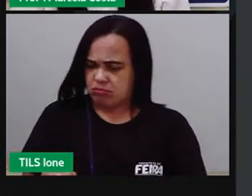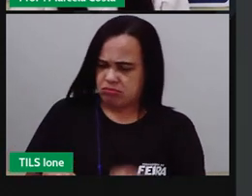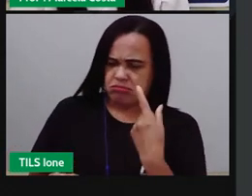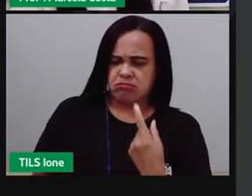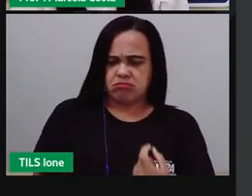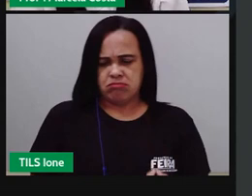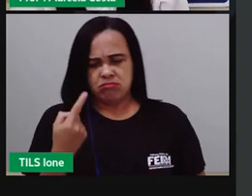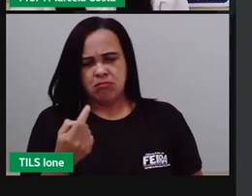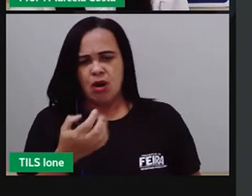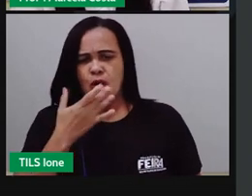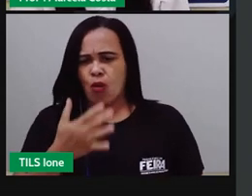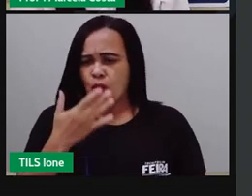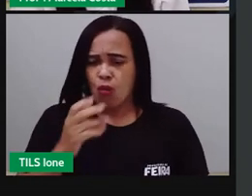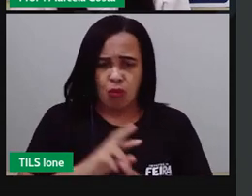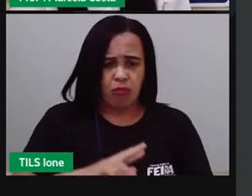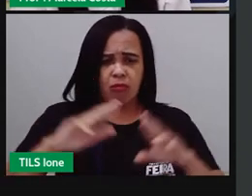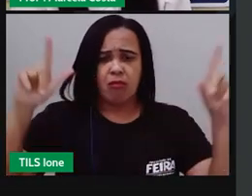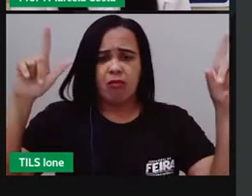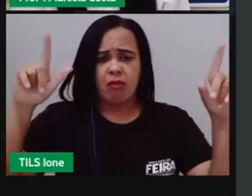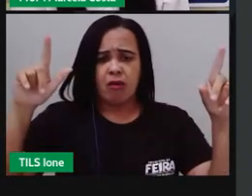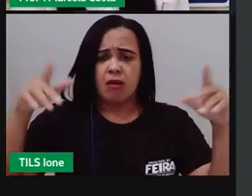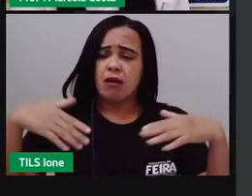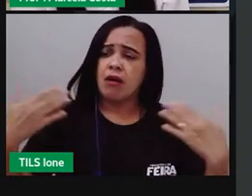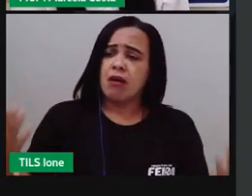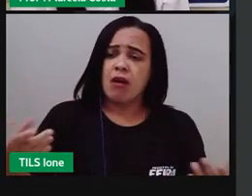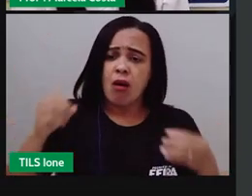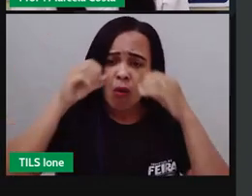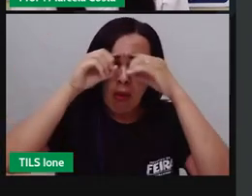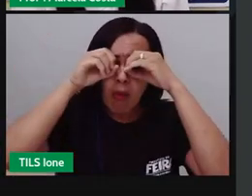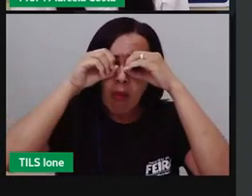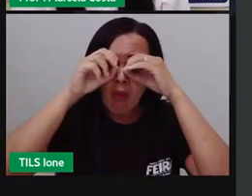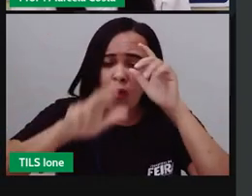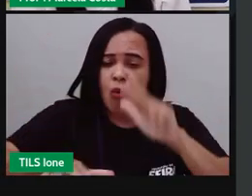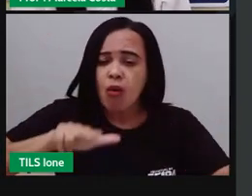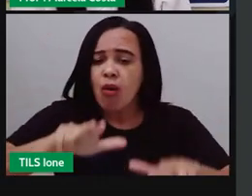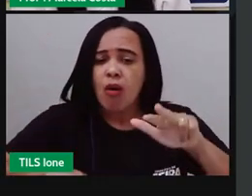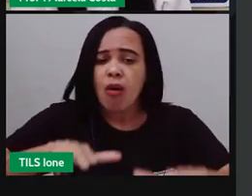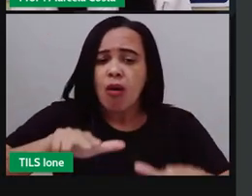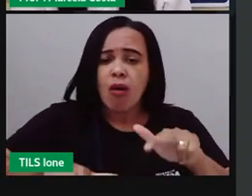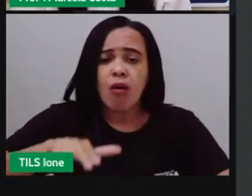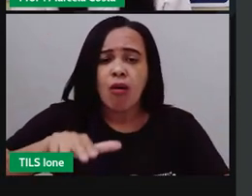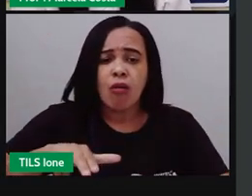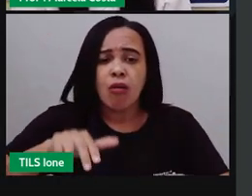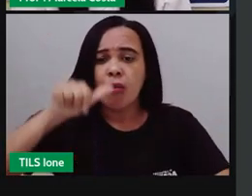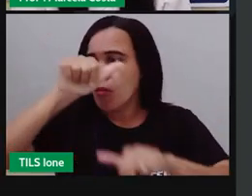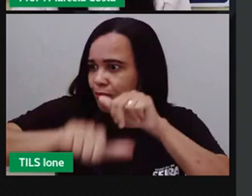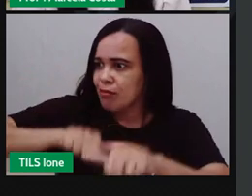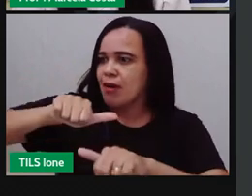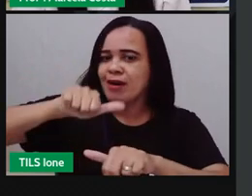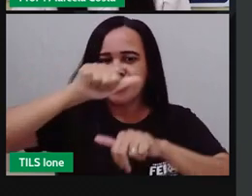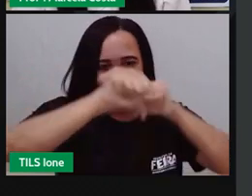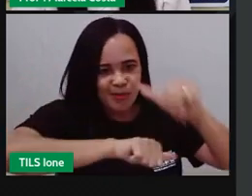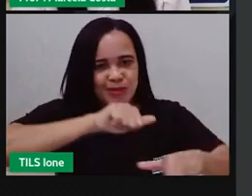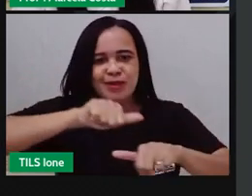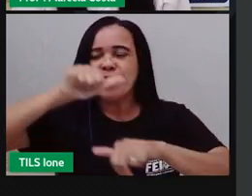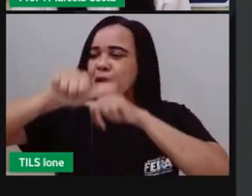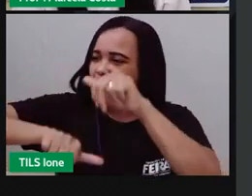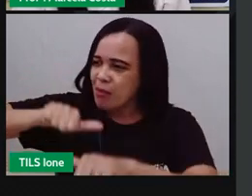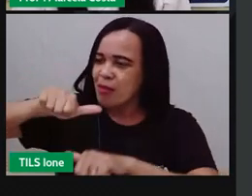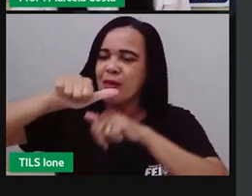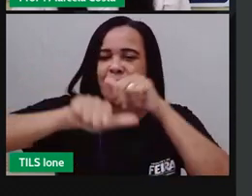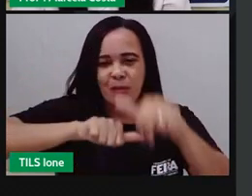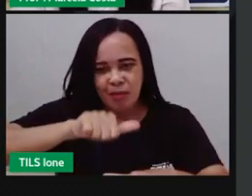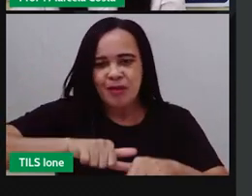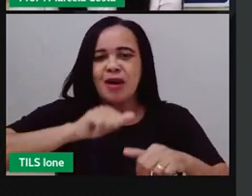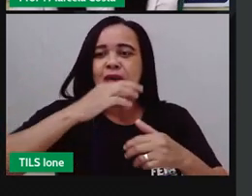cor com que ele estava, adivinha o que fazia o nosso camaleão? Pois ele logo mudava. Mudava para todo